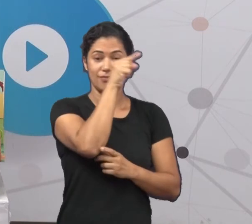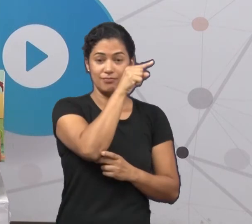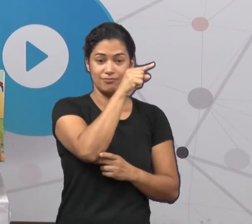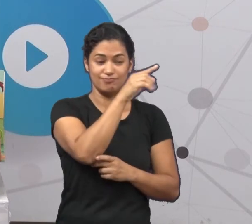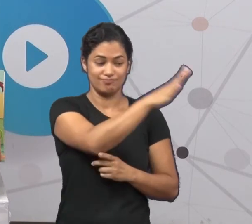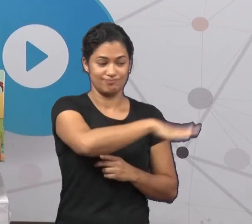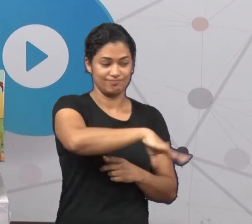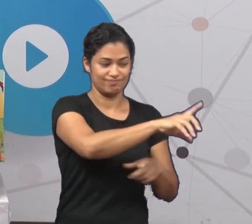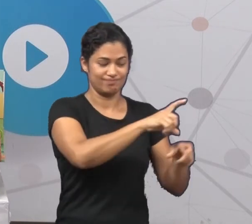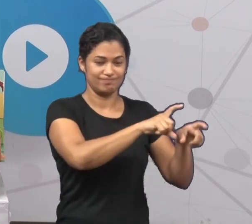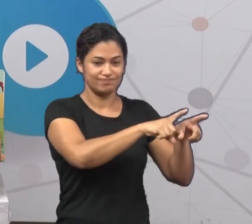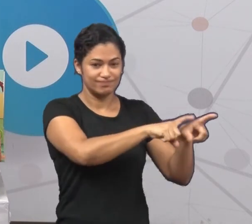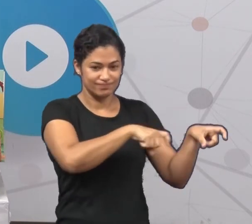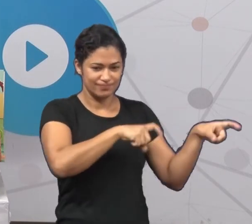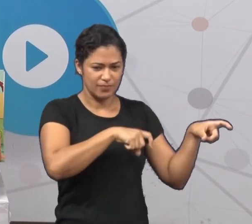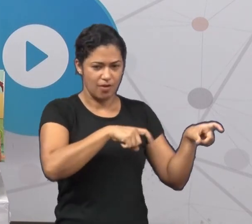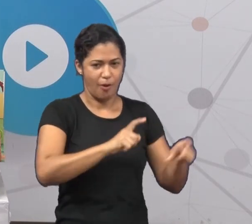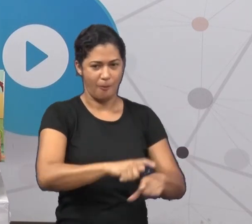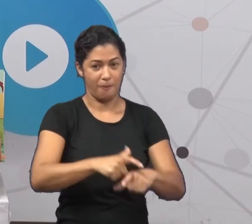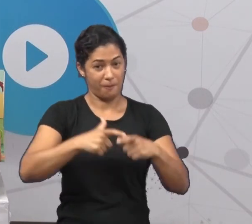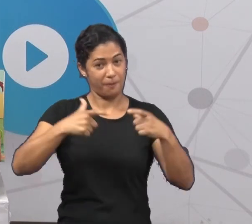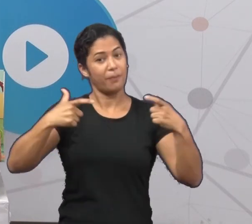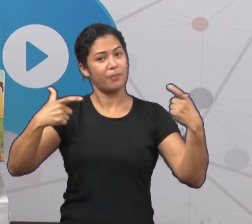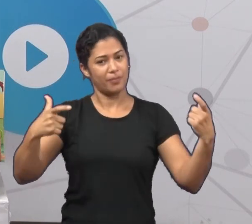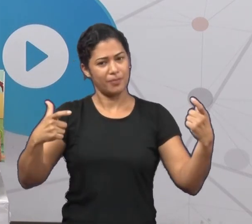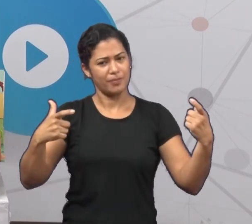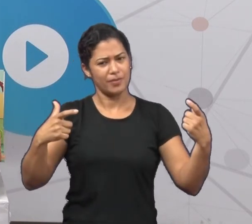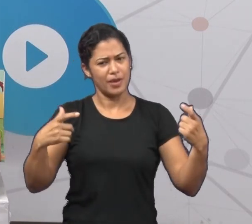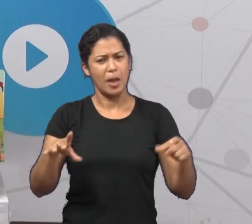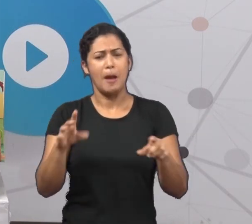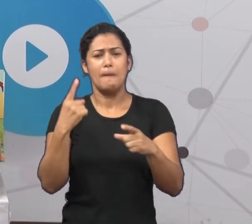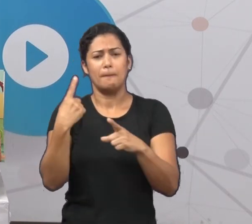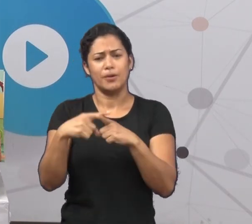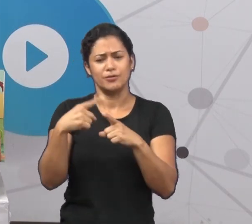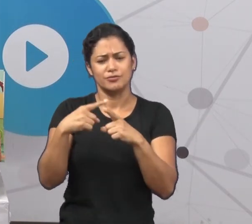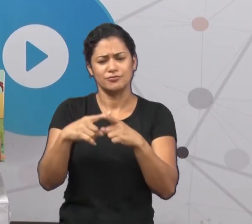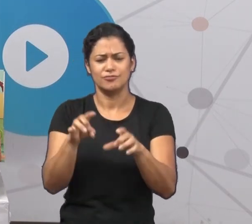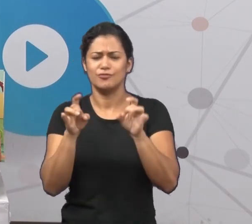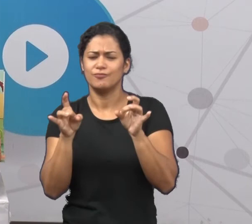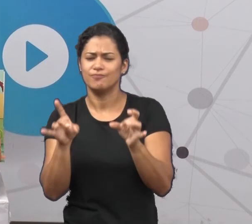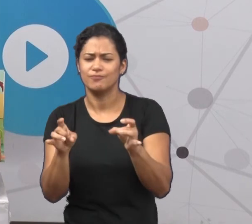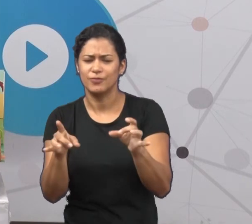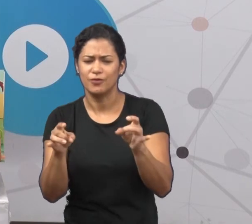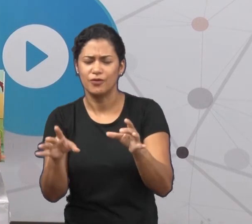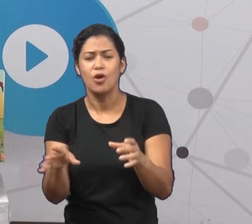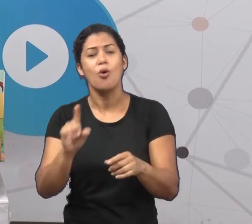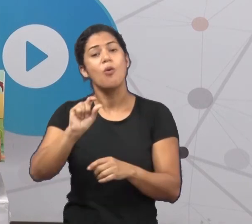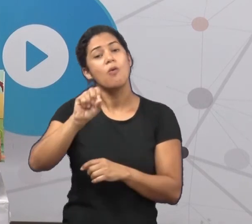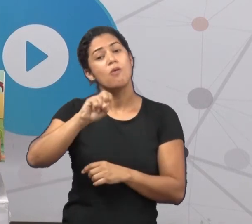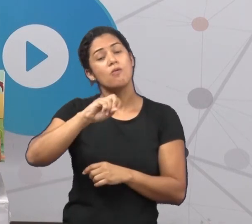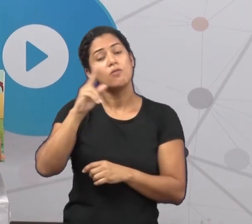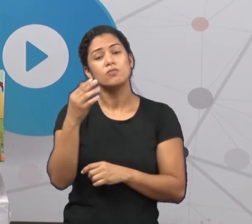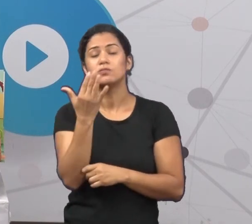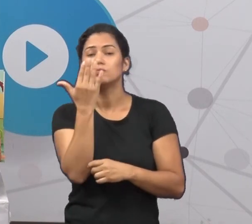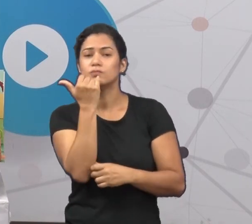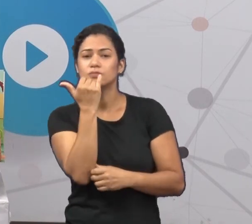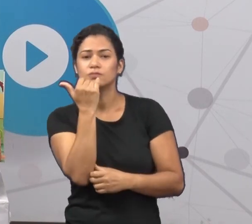essa criação é bem maior. Eles criam justamente para vender ou para consumir.